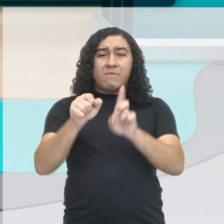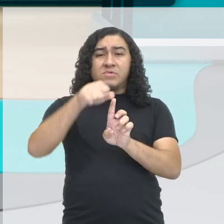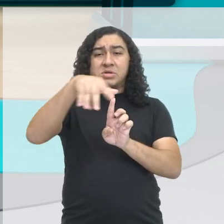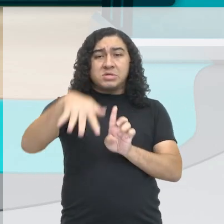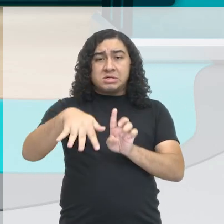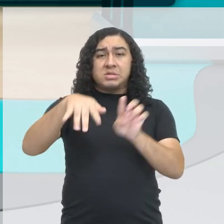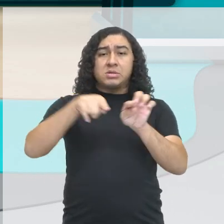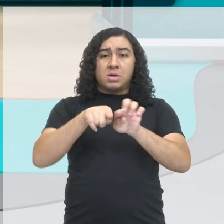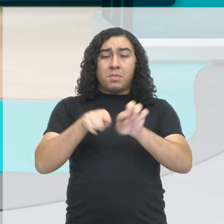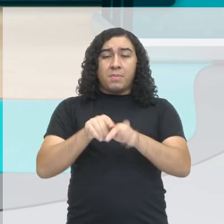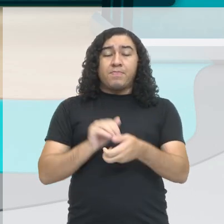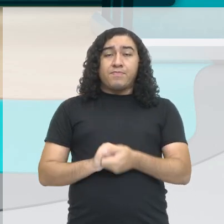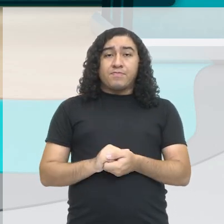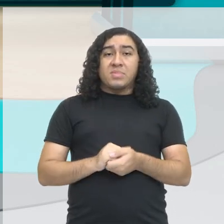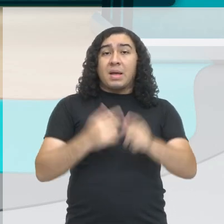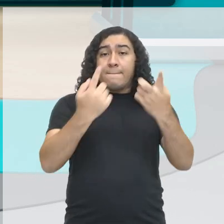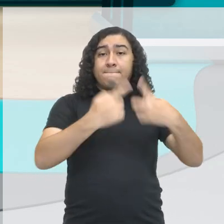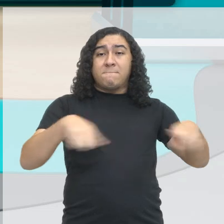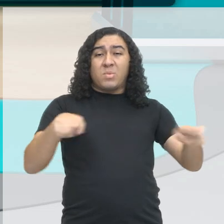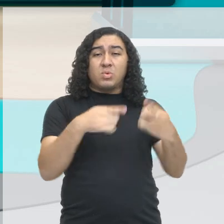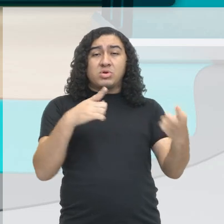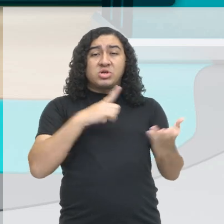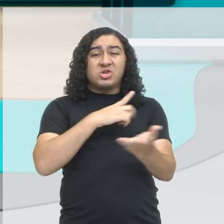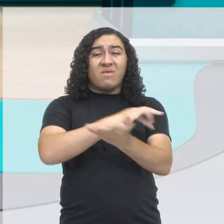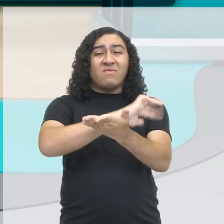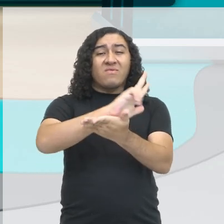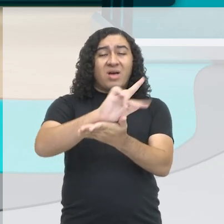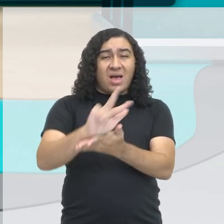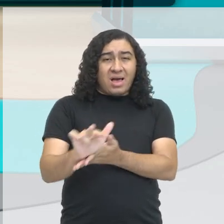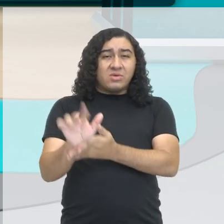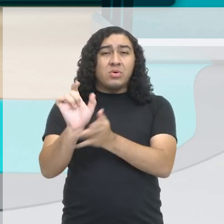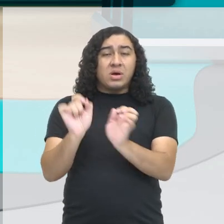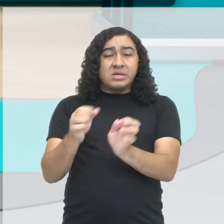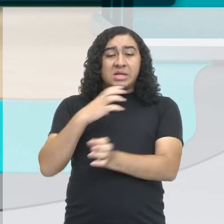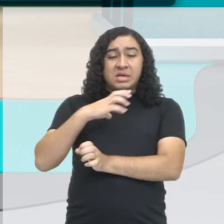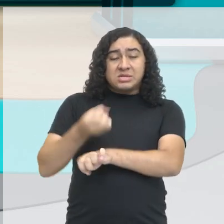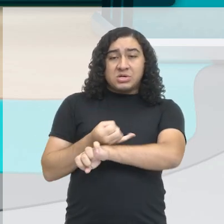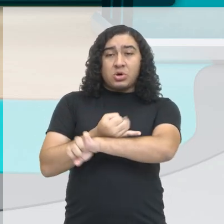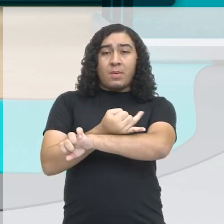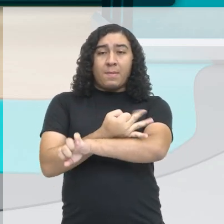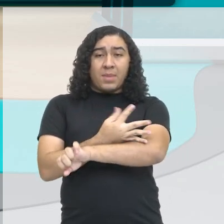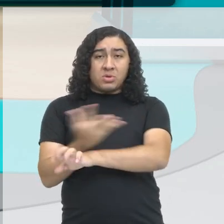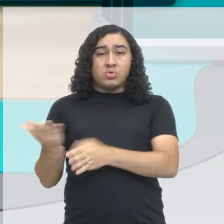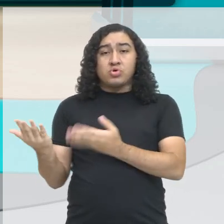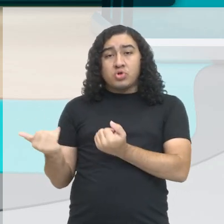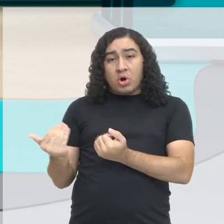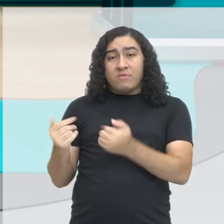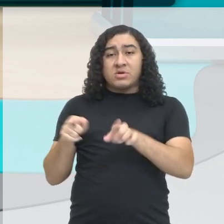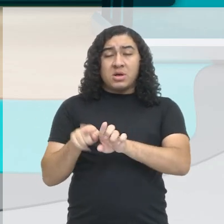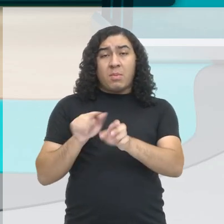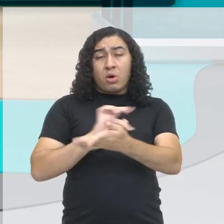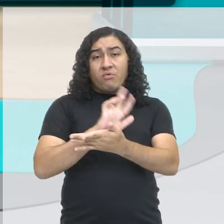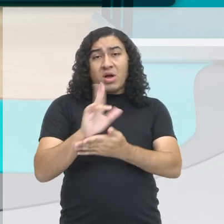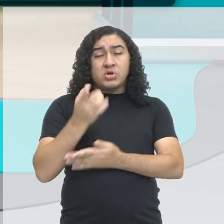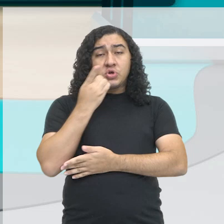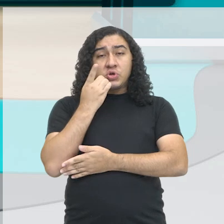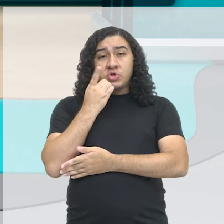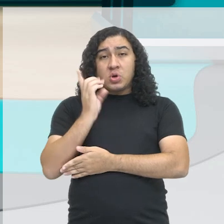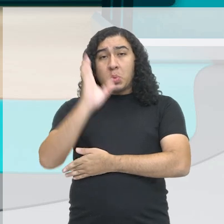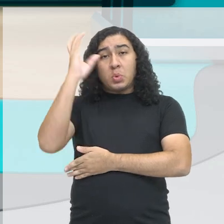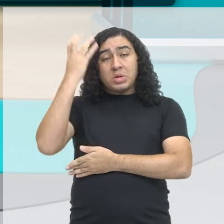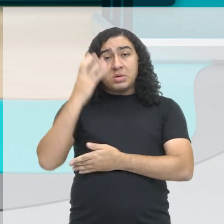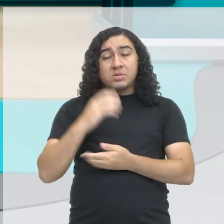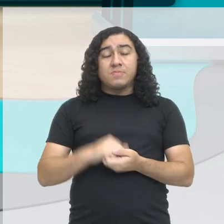As letras das músicas eram carregadas de paixões adolescentes e situações cotidianas. Então, as letras